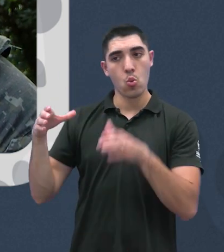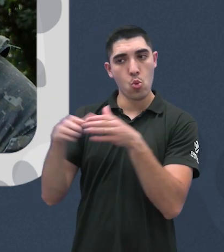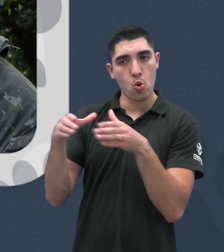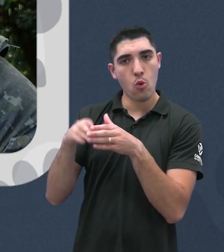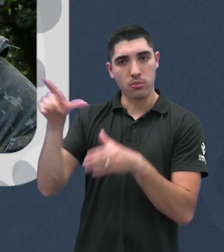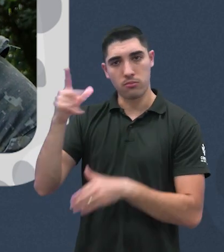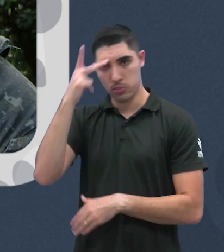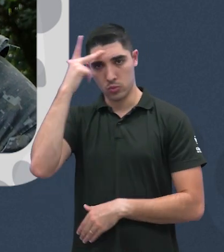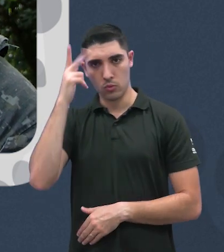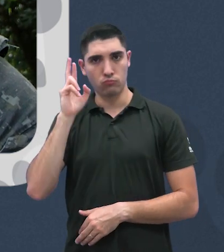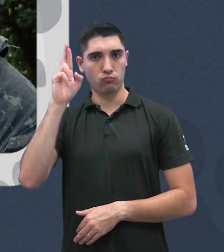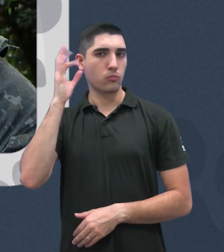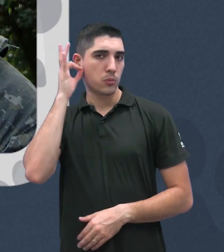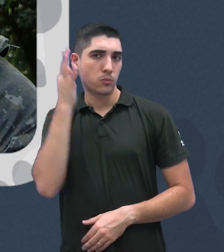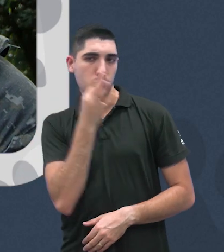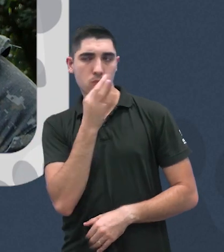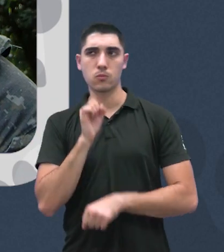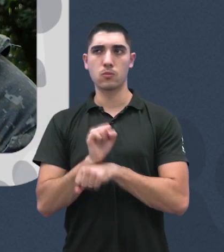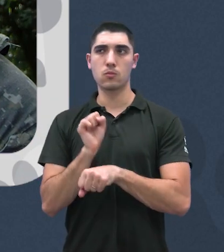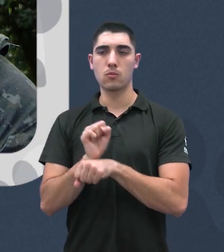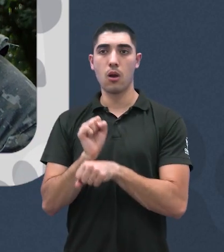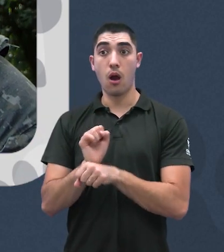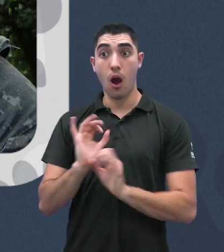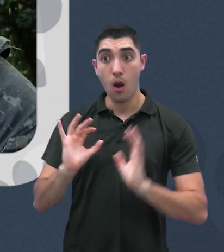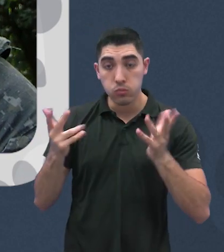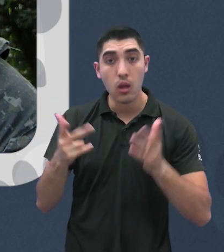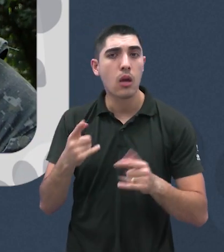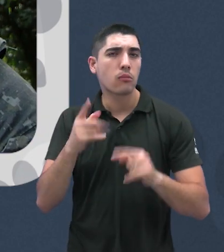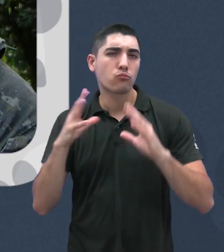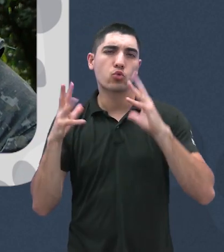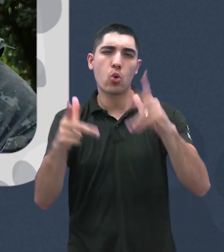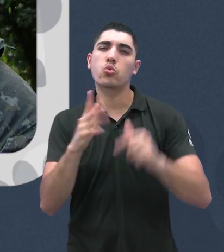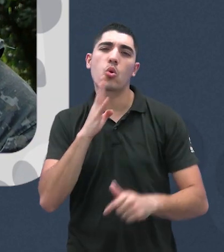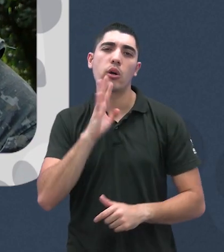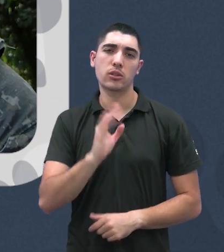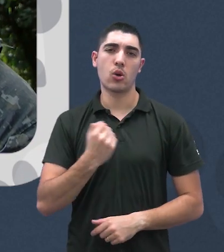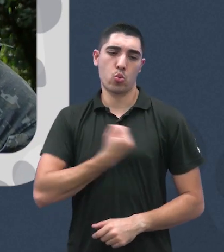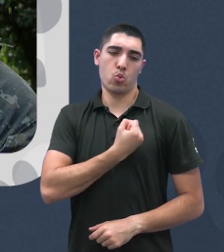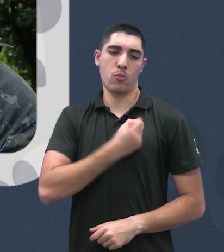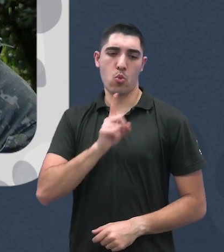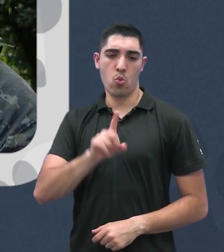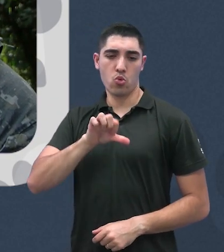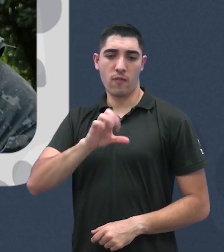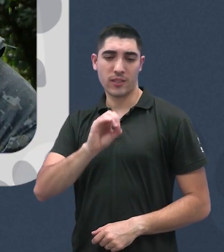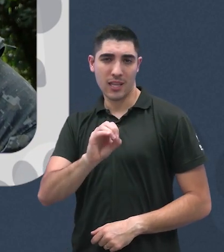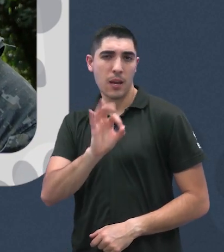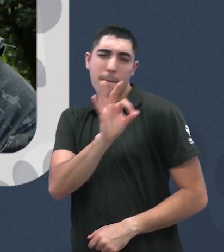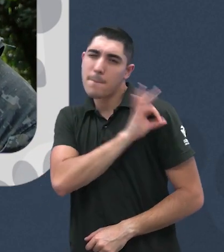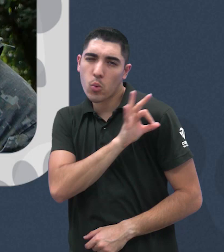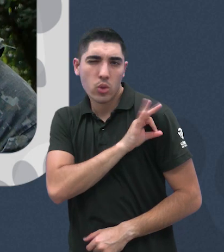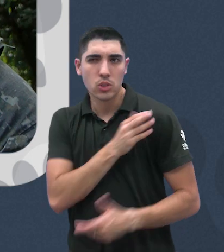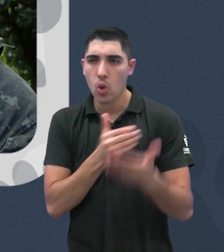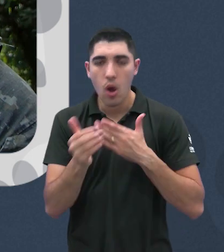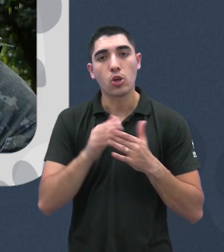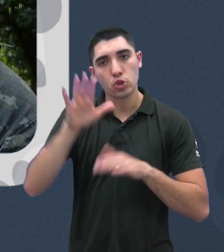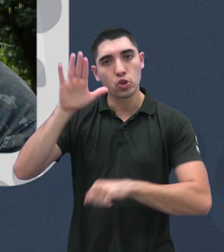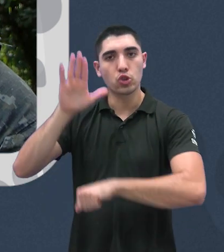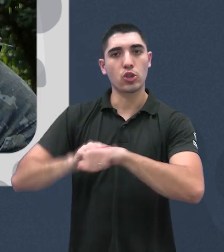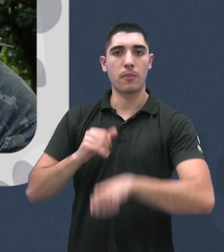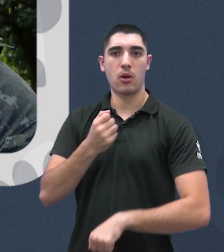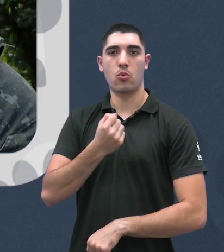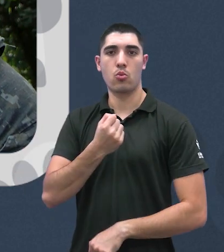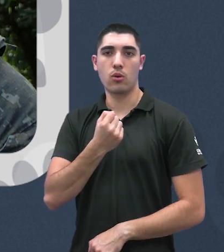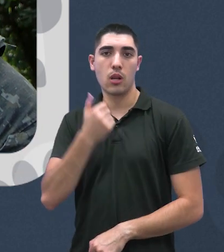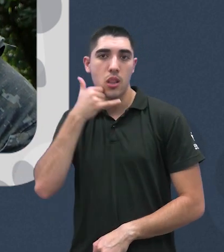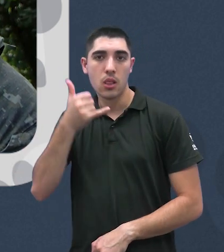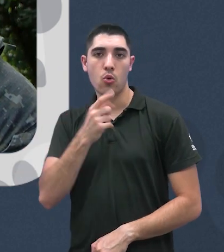lá no Copom também, né? Que o 190 todo mundo conhece porque toda a ocorrência policial, né? A pessoa já sabe que faz o